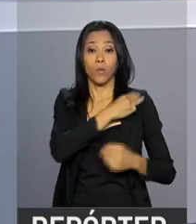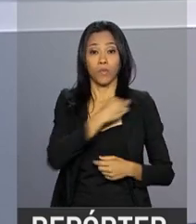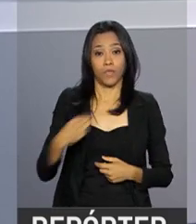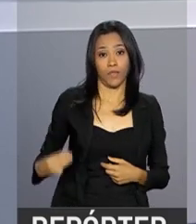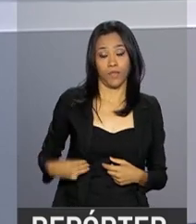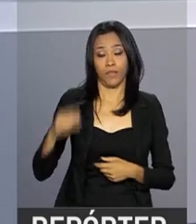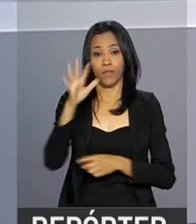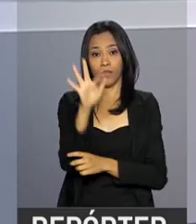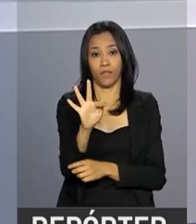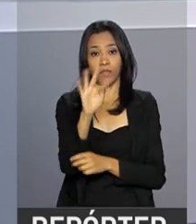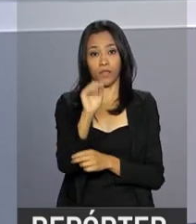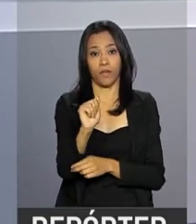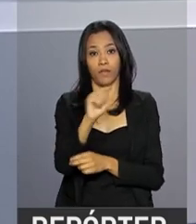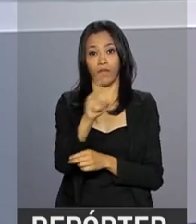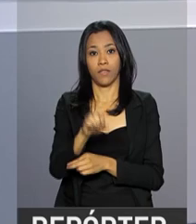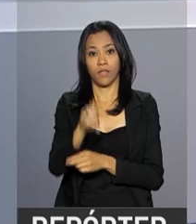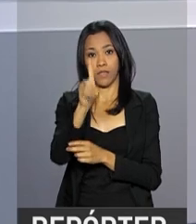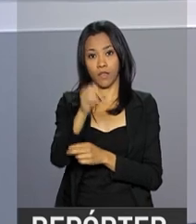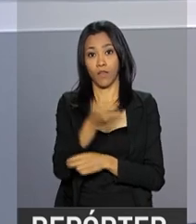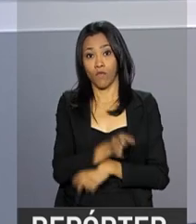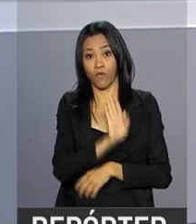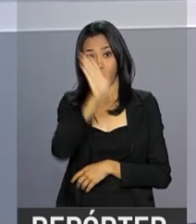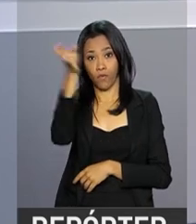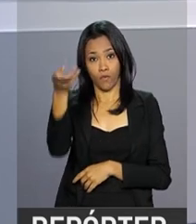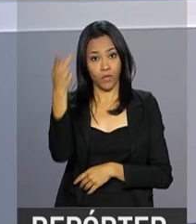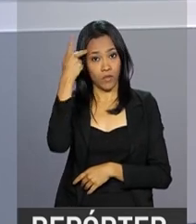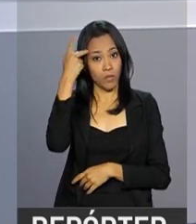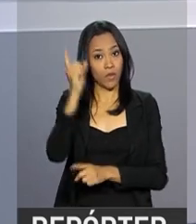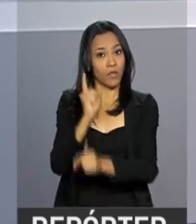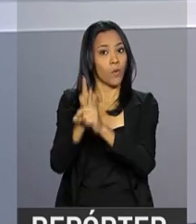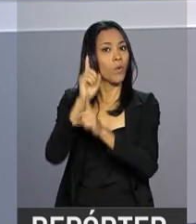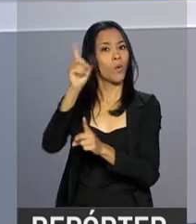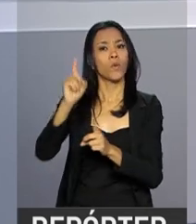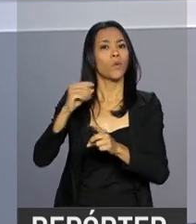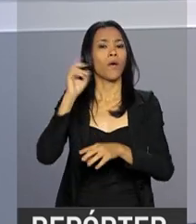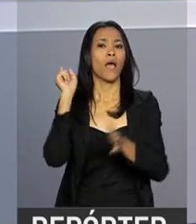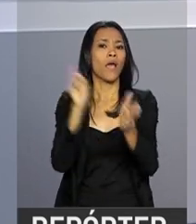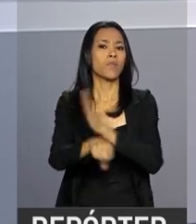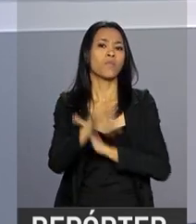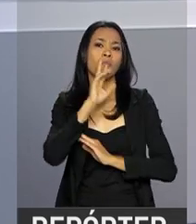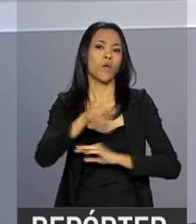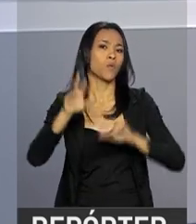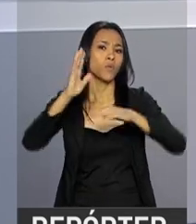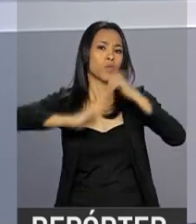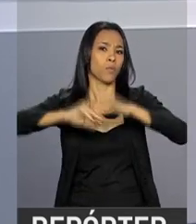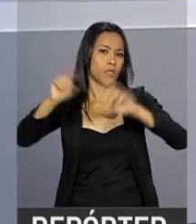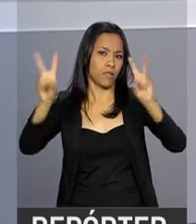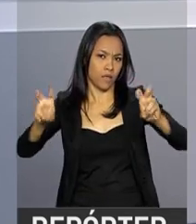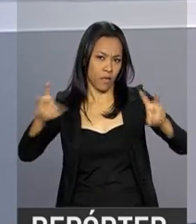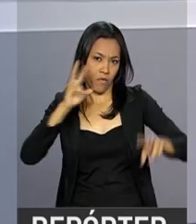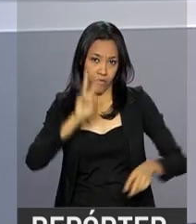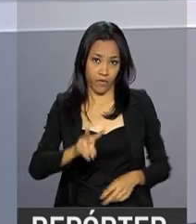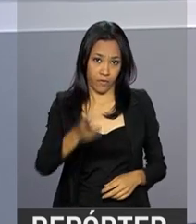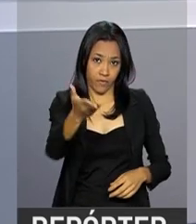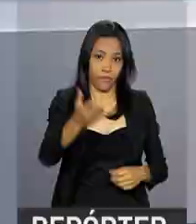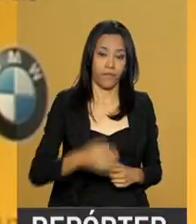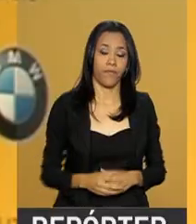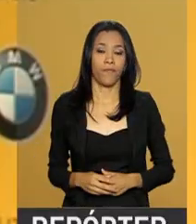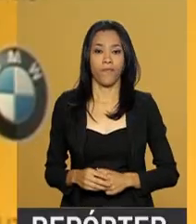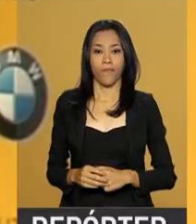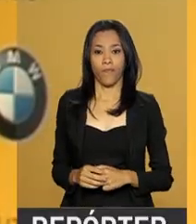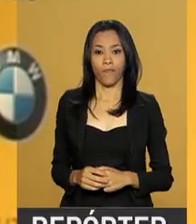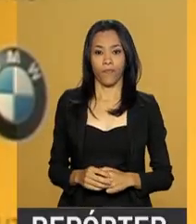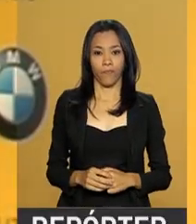esteve em um encontro em são paulo a responder perguntas sobre esse tema veja na reportagem de josé luiz filho